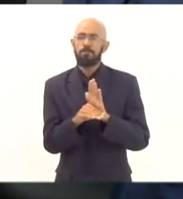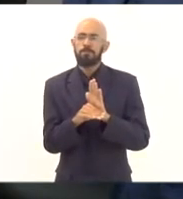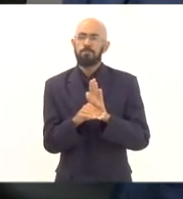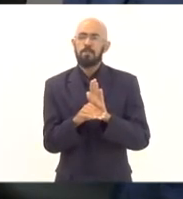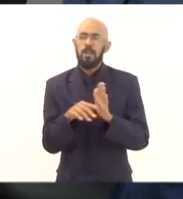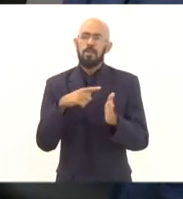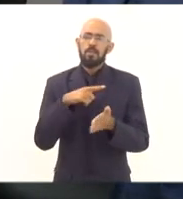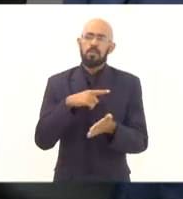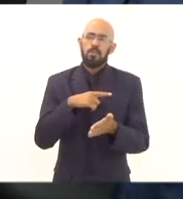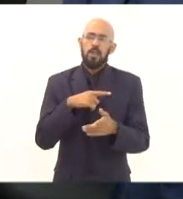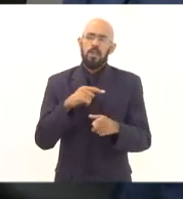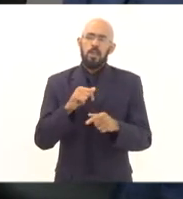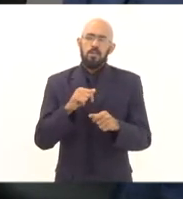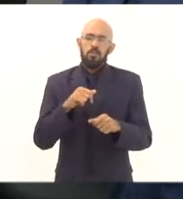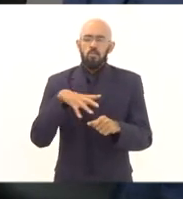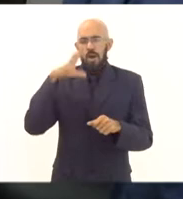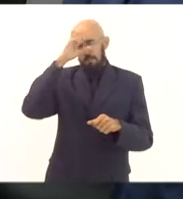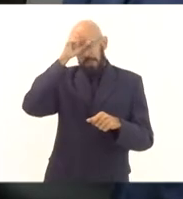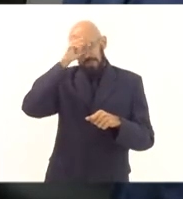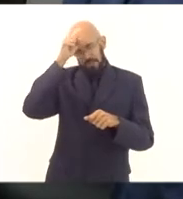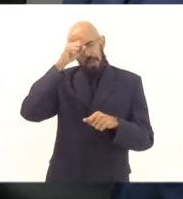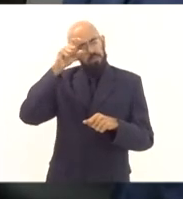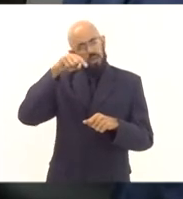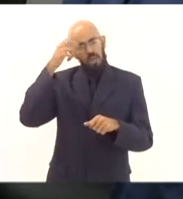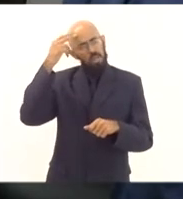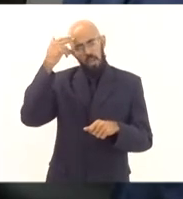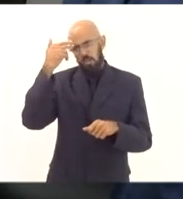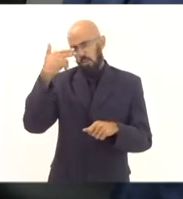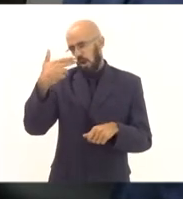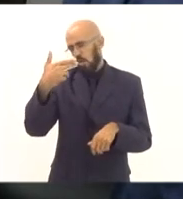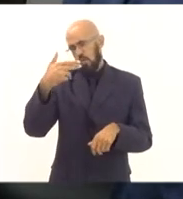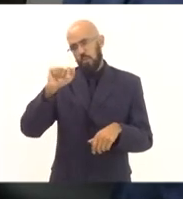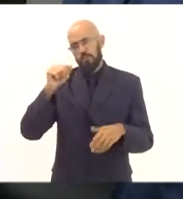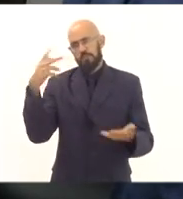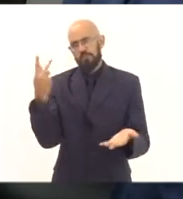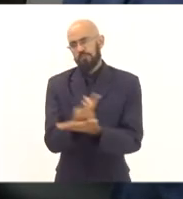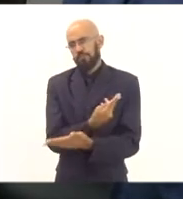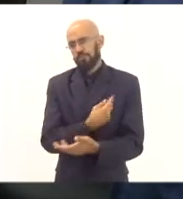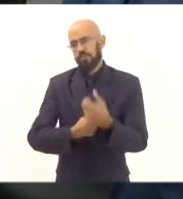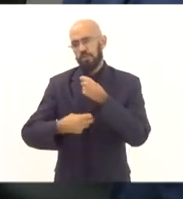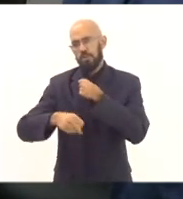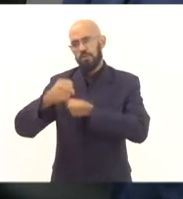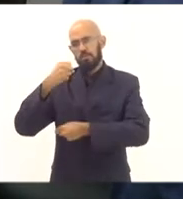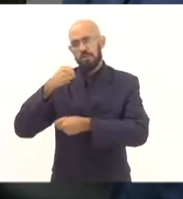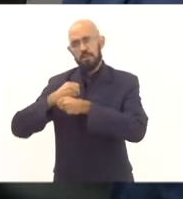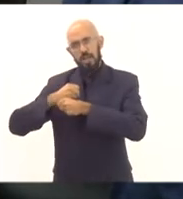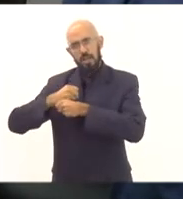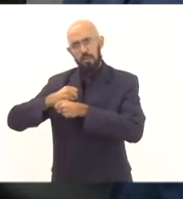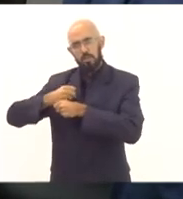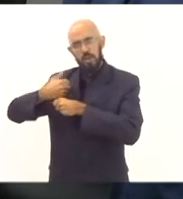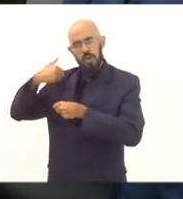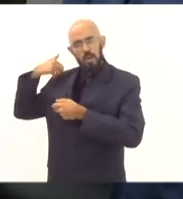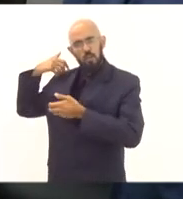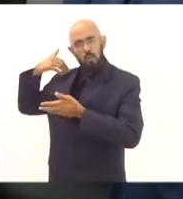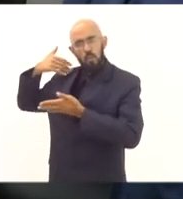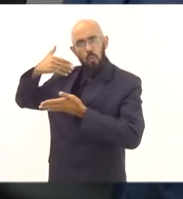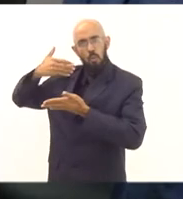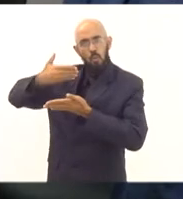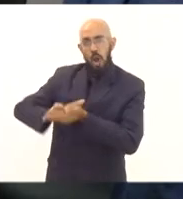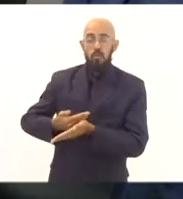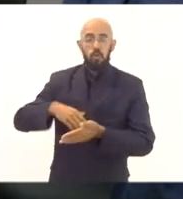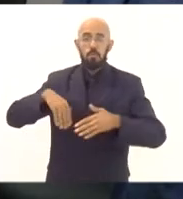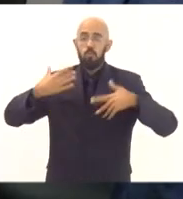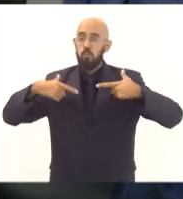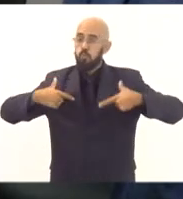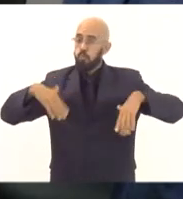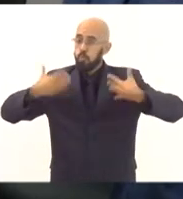curvas de aprendizado natural que como eu coloquei no ano passado ela operou mais do que na história dela todas isso